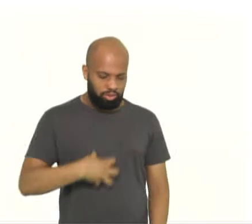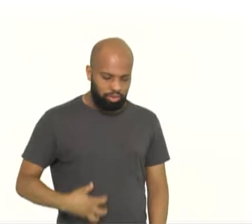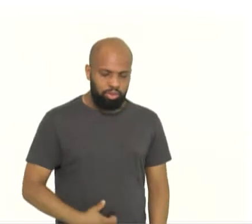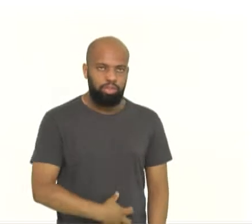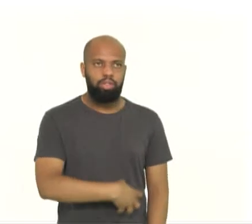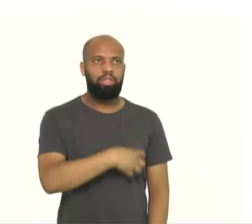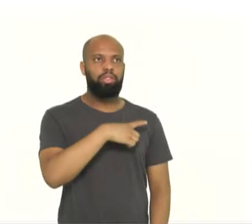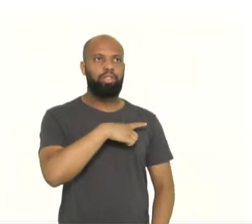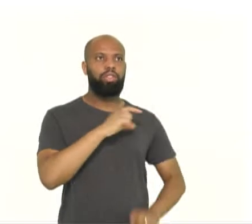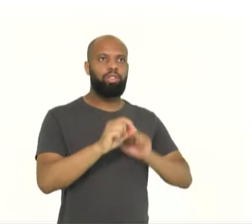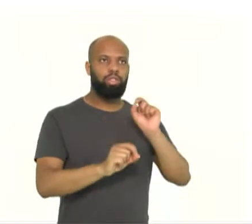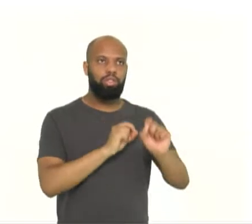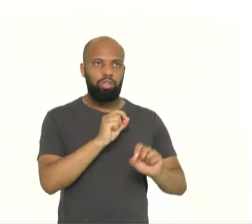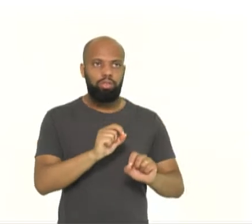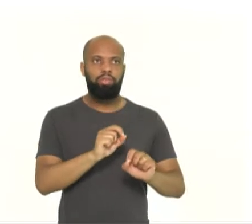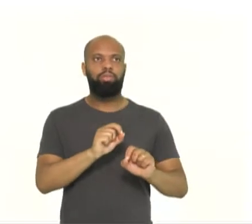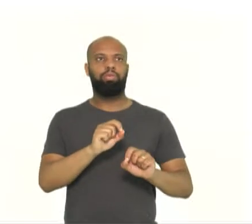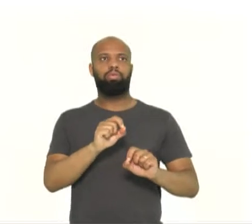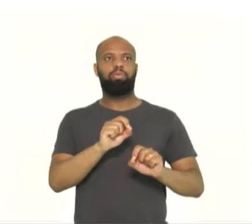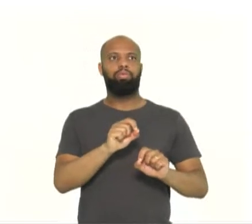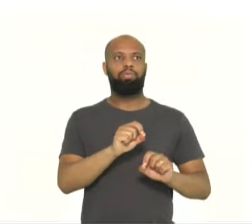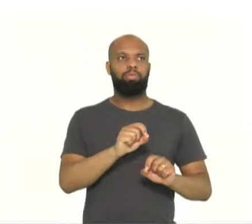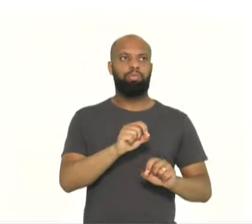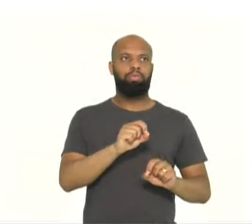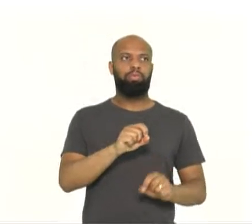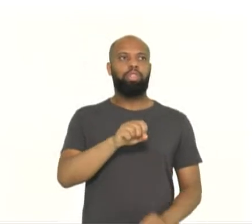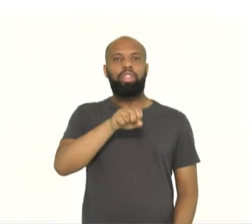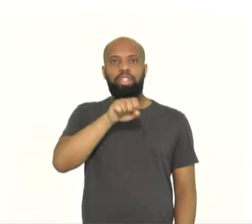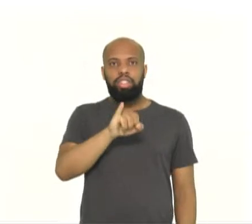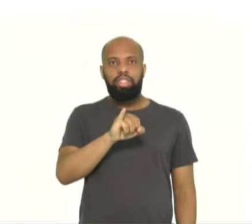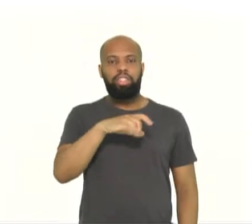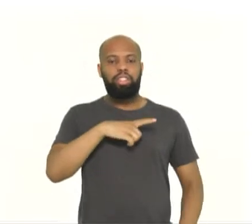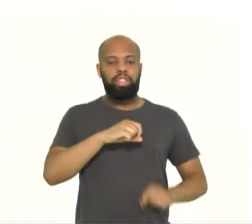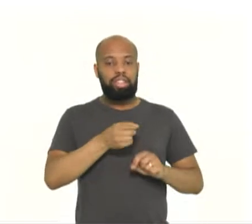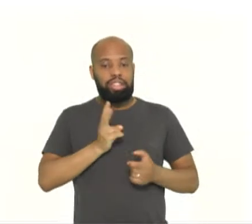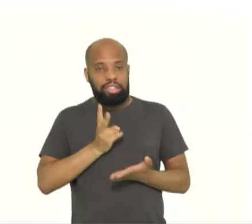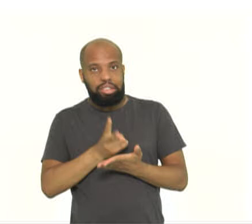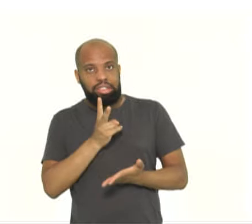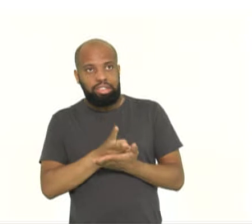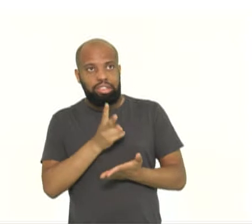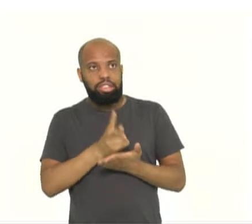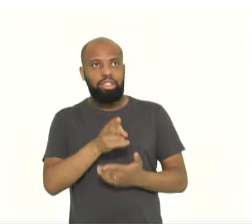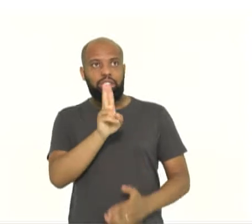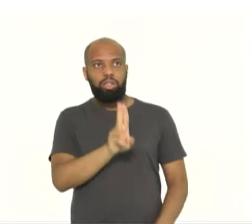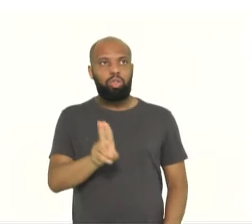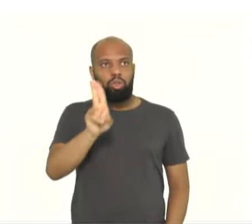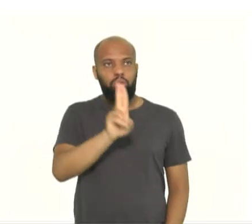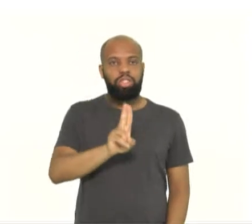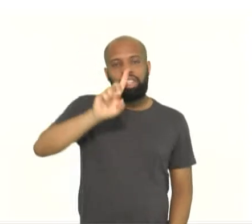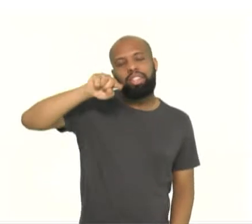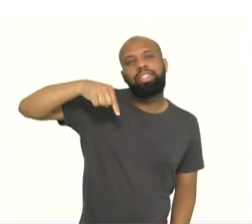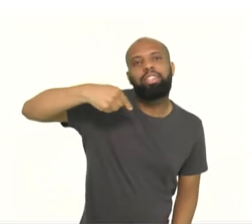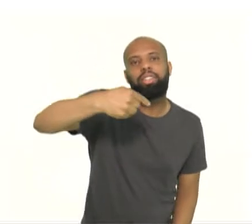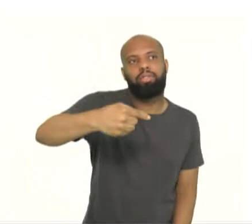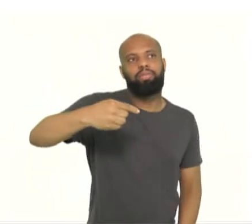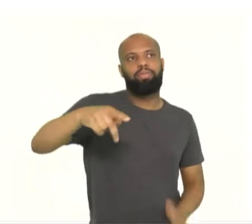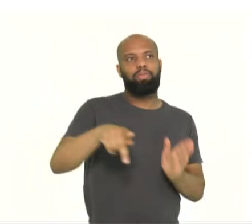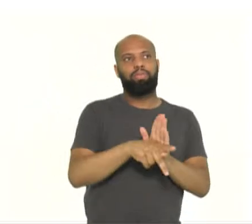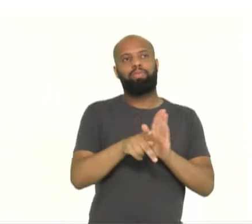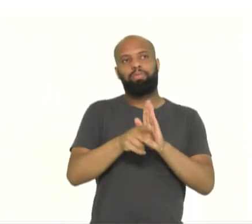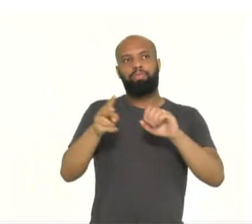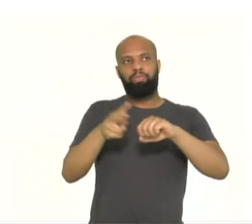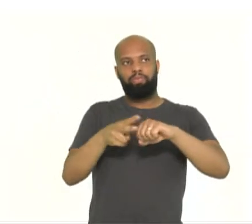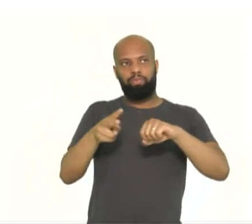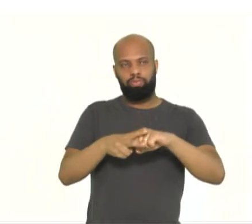que nos duele e se suele e se costuma, nós devemos colocar depois del